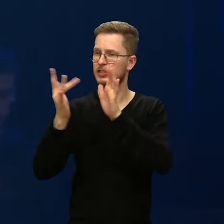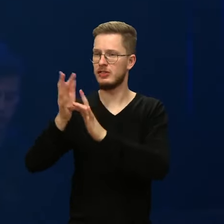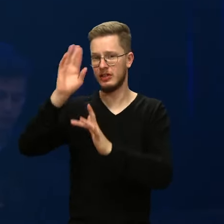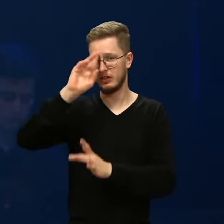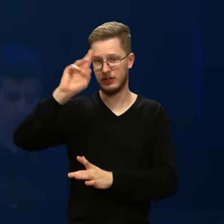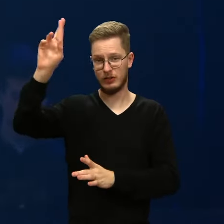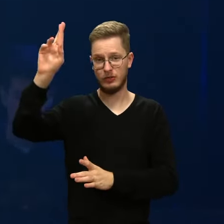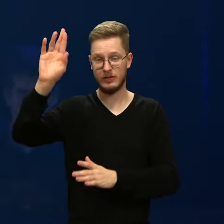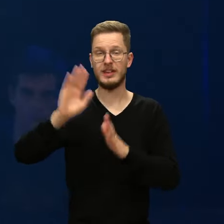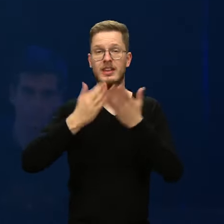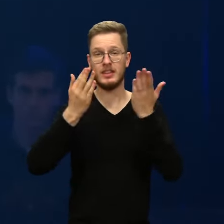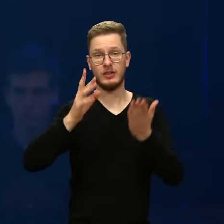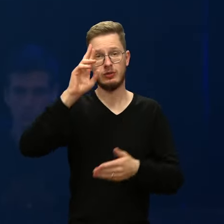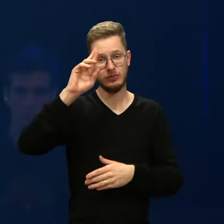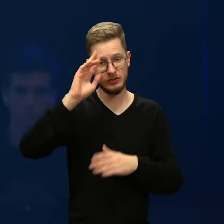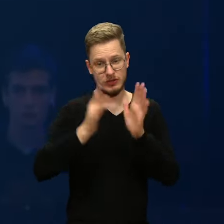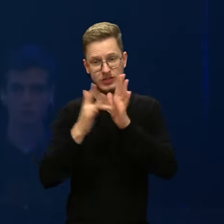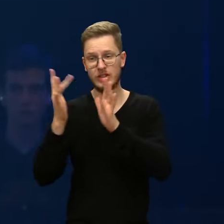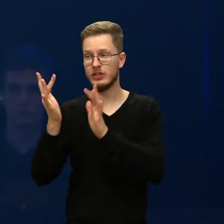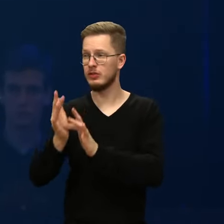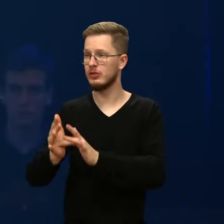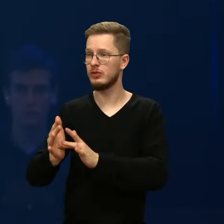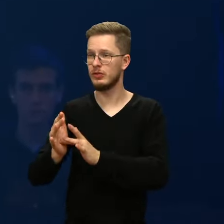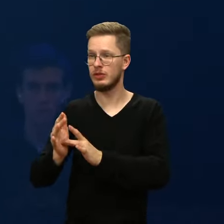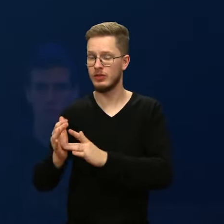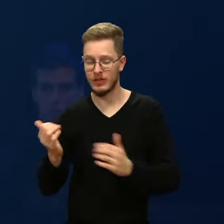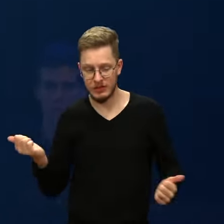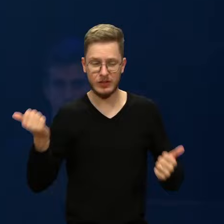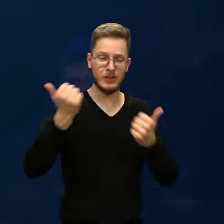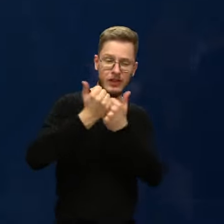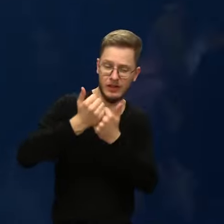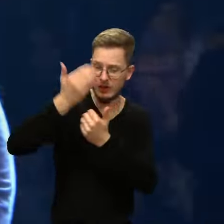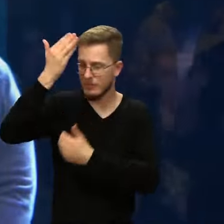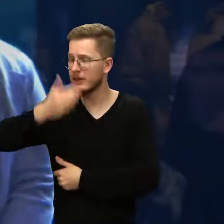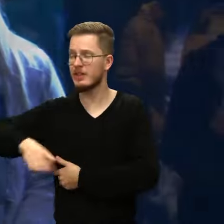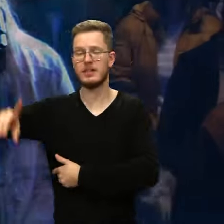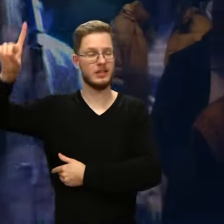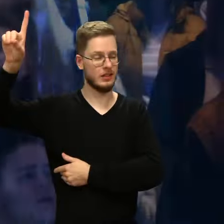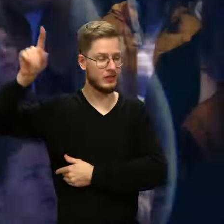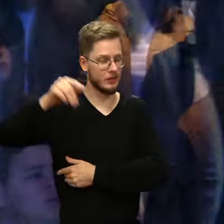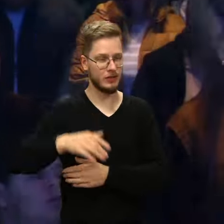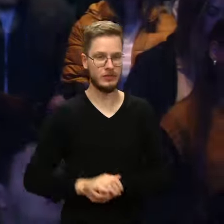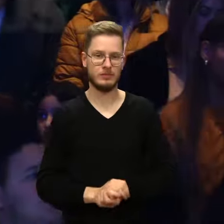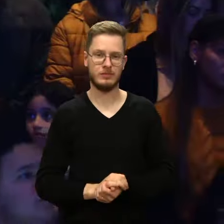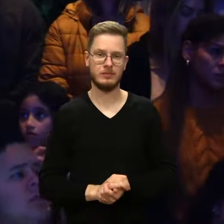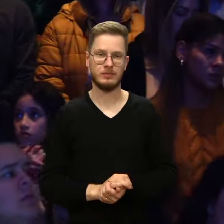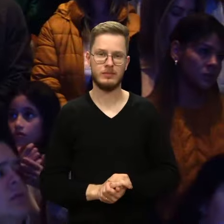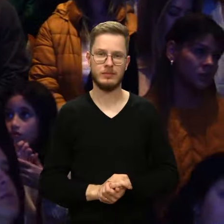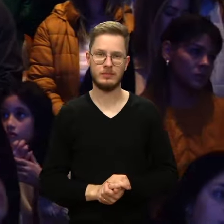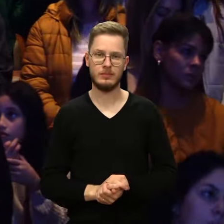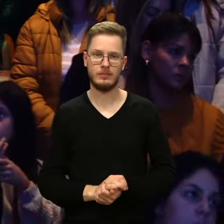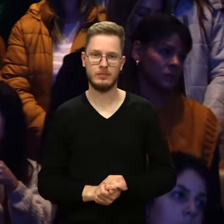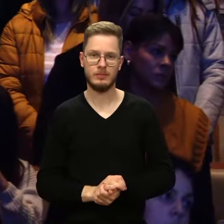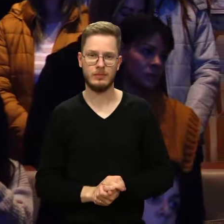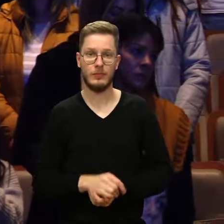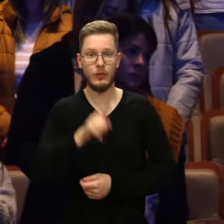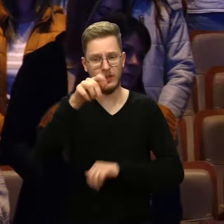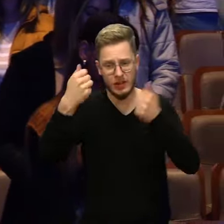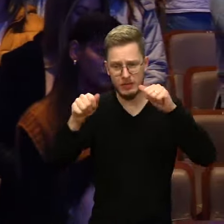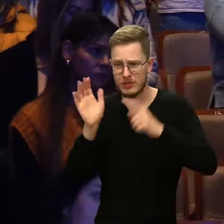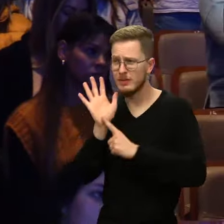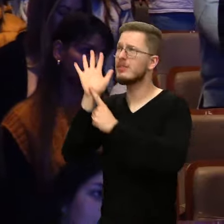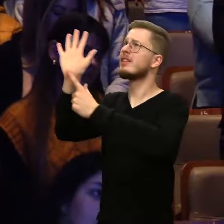Jesus diante de Deus. Se esse é você, você precisa se apresentar diante do Senhor e dizer: Senhor, é comigo.